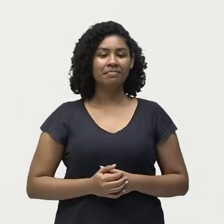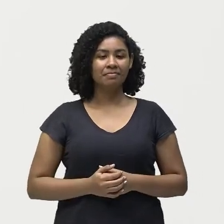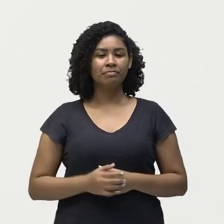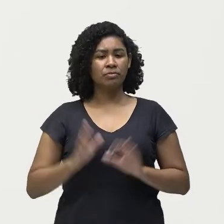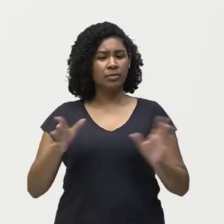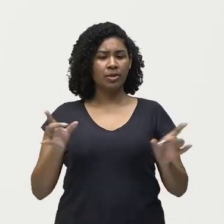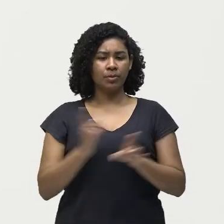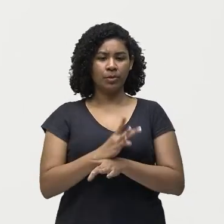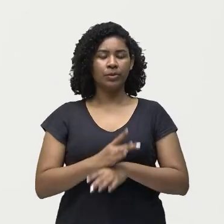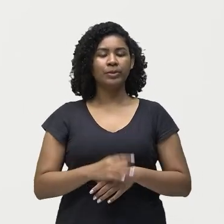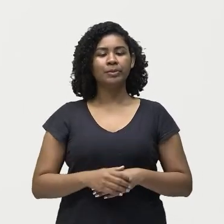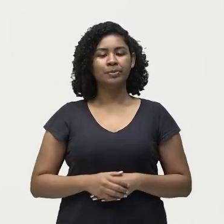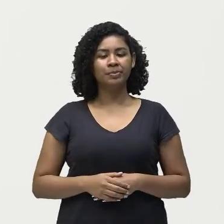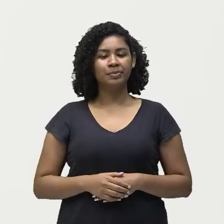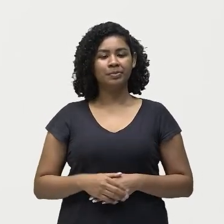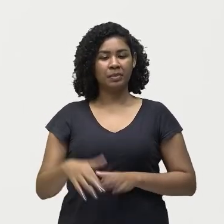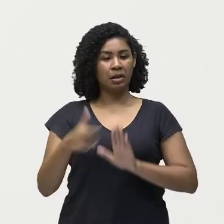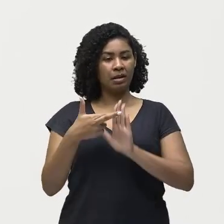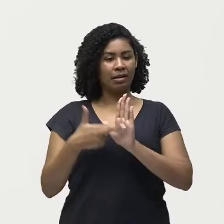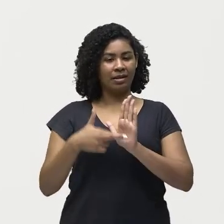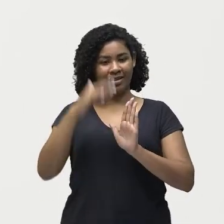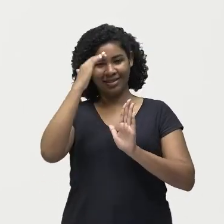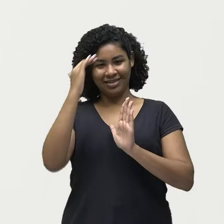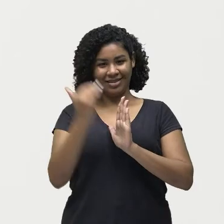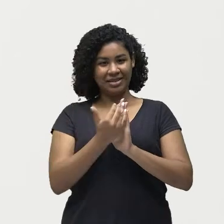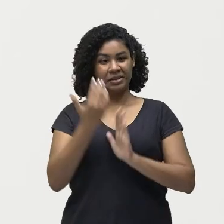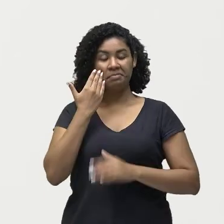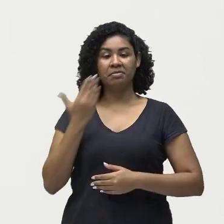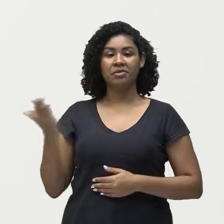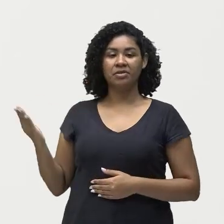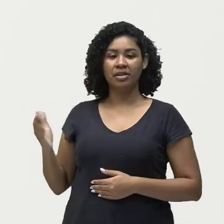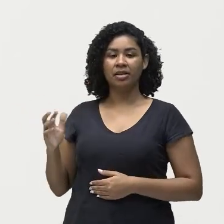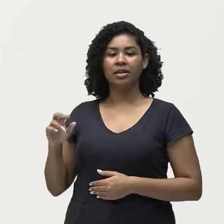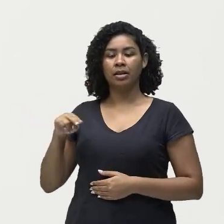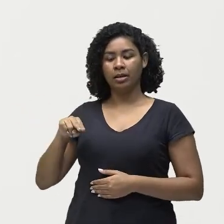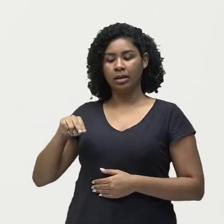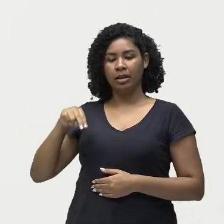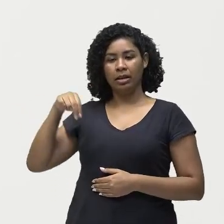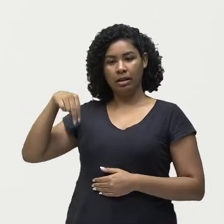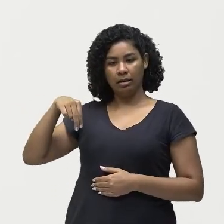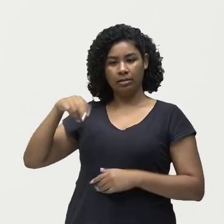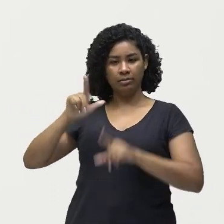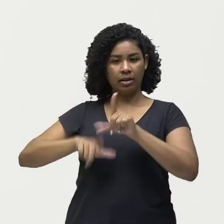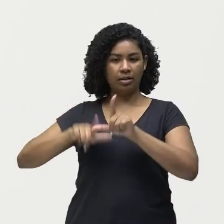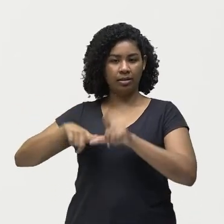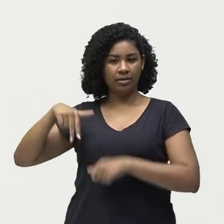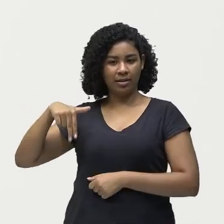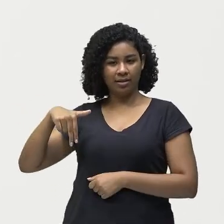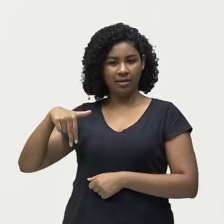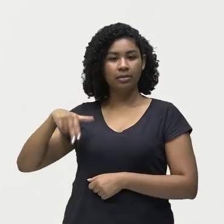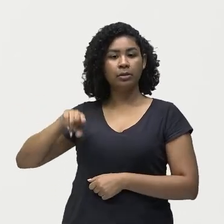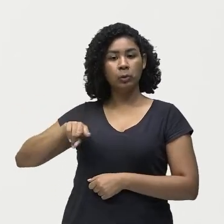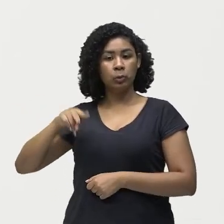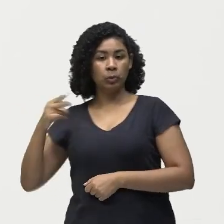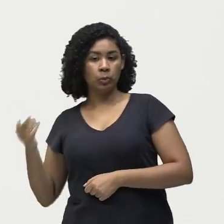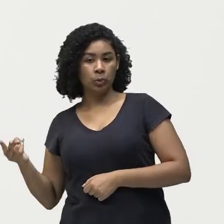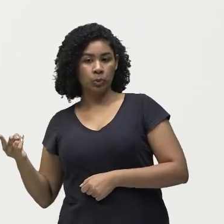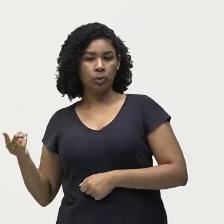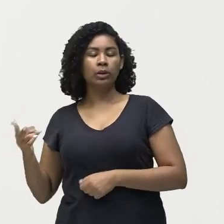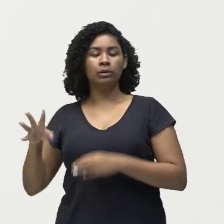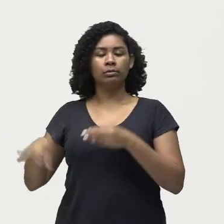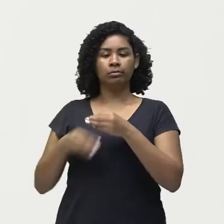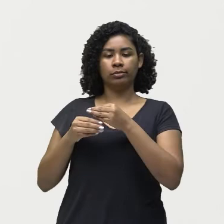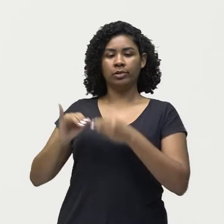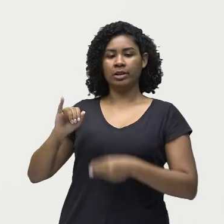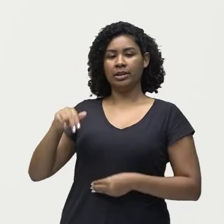nessa regra, né? A última consoante dele qual é? É o N. Então repito, e depois o que que eu faço? Acrescento o